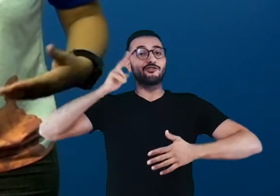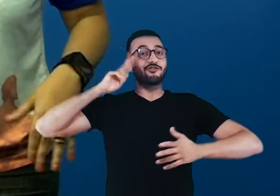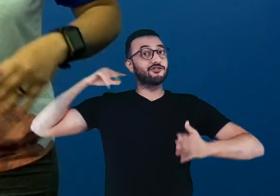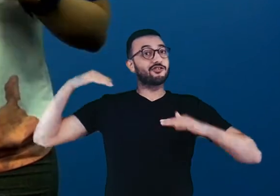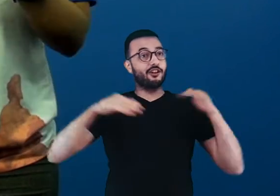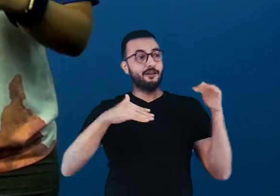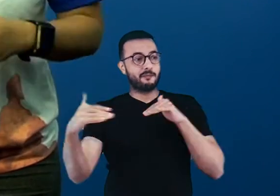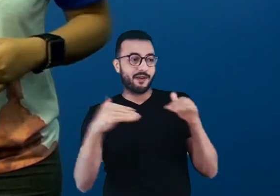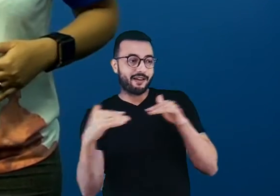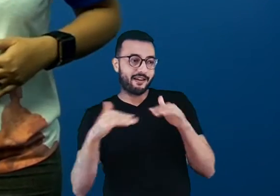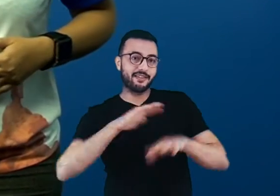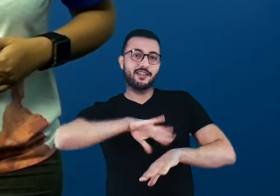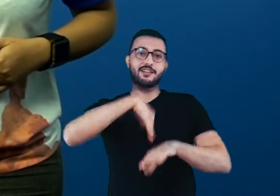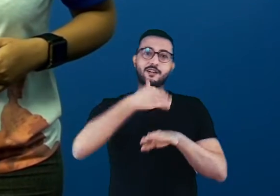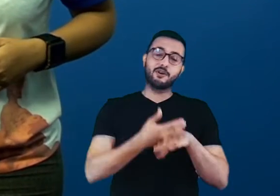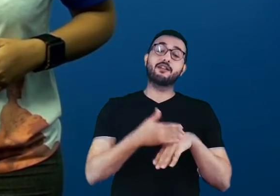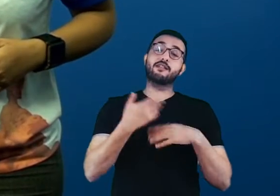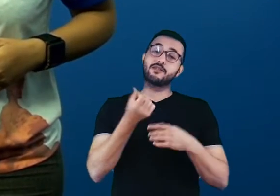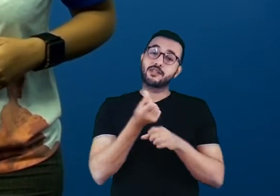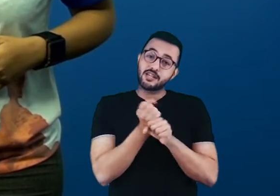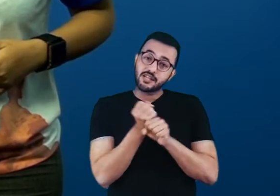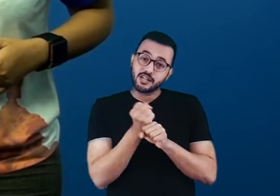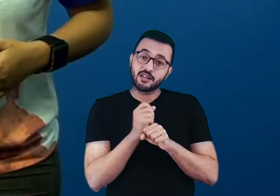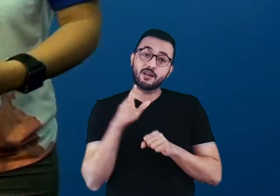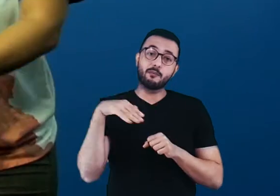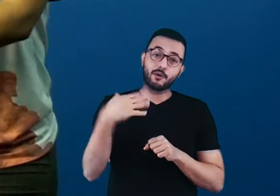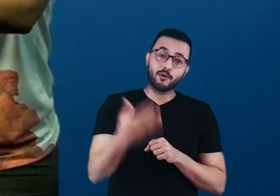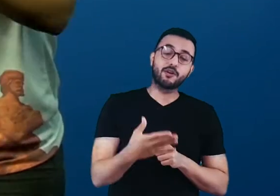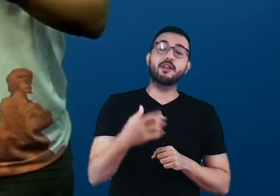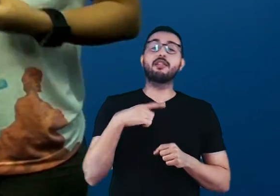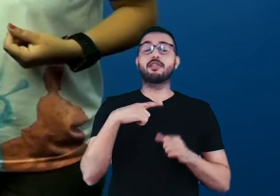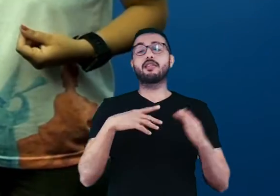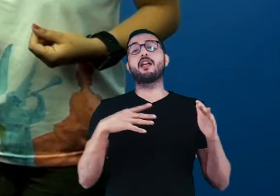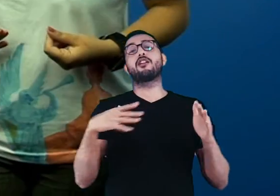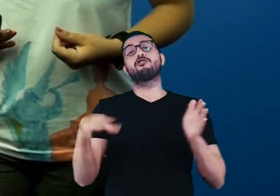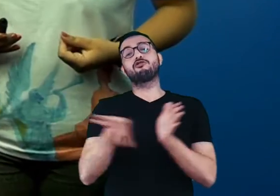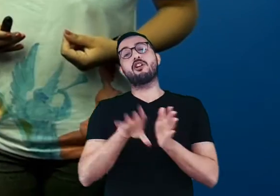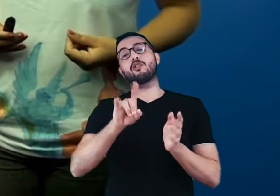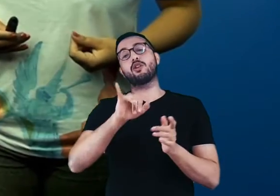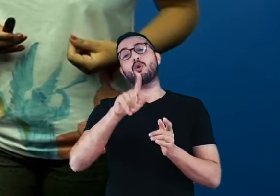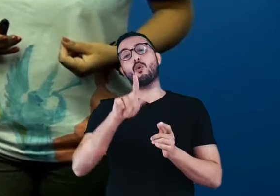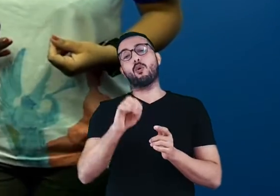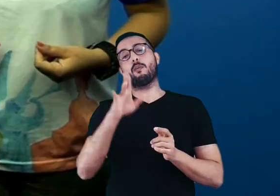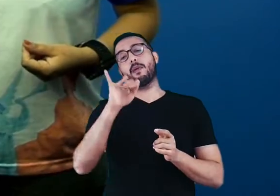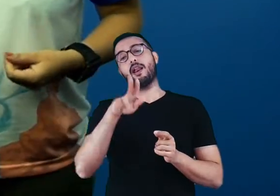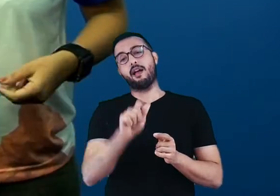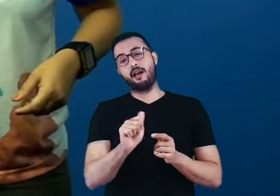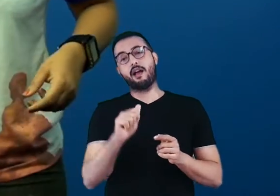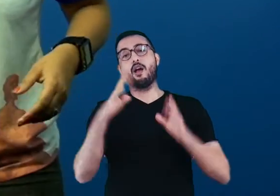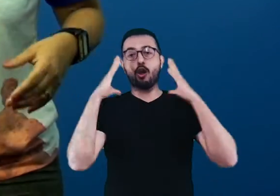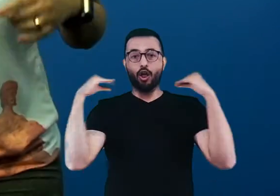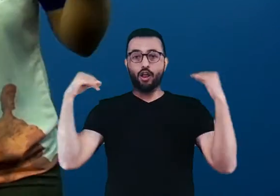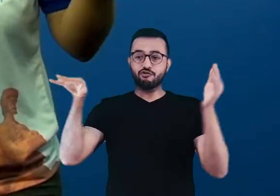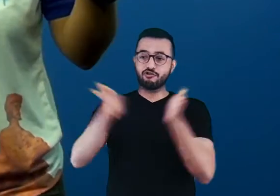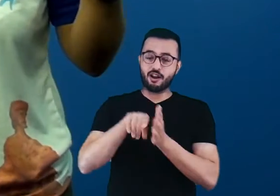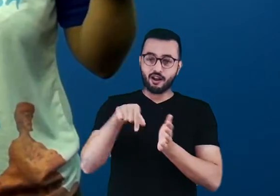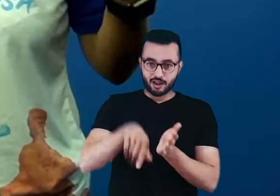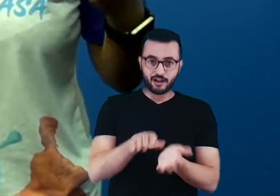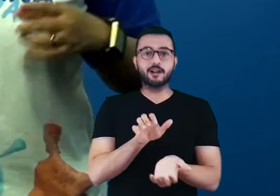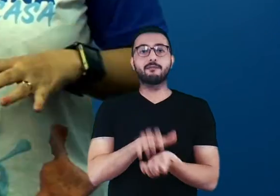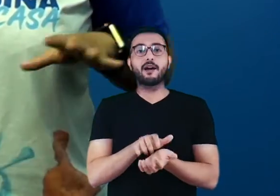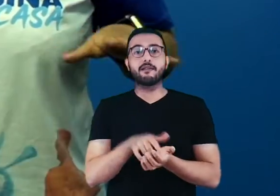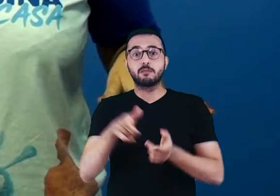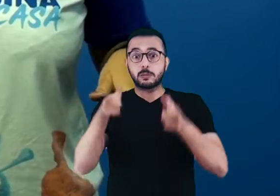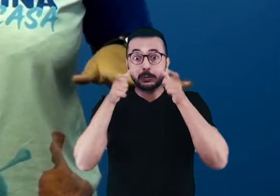das Tabocas. Então, 6 anos após a chegada de Diogo de Braga, né, os holandeses chegaram a Pernambuco e vinham em